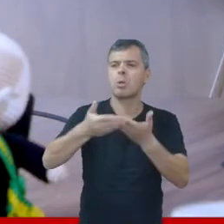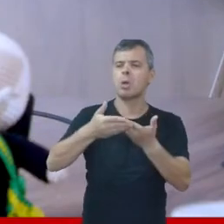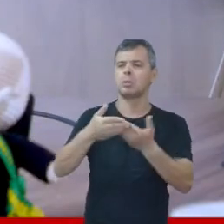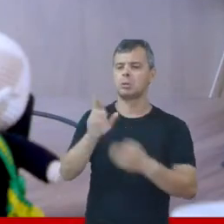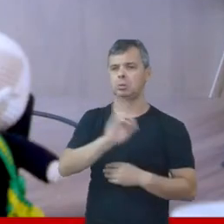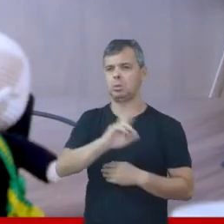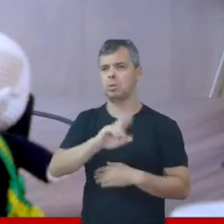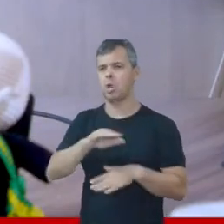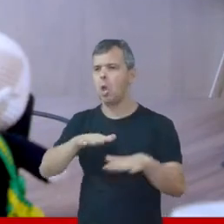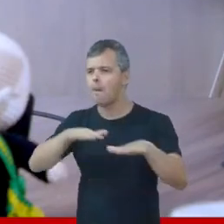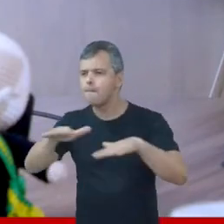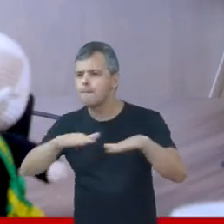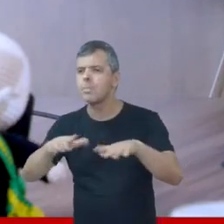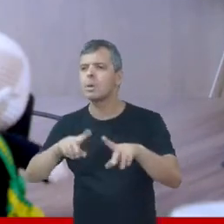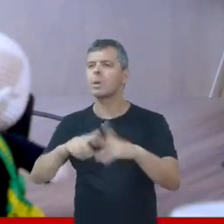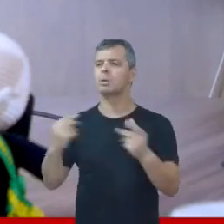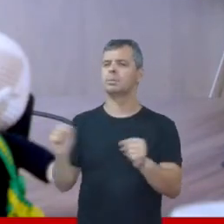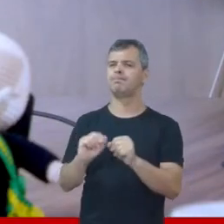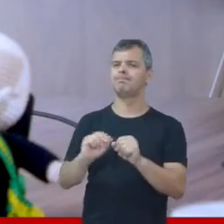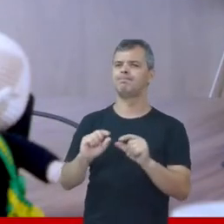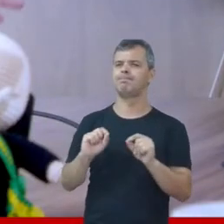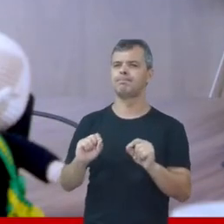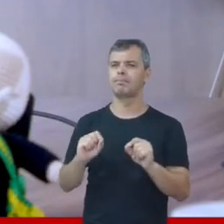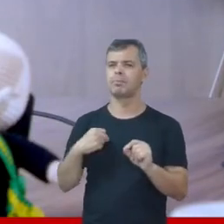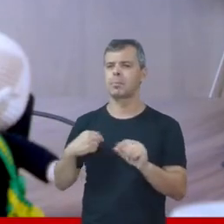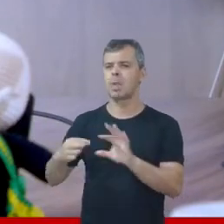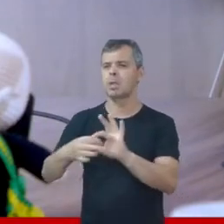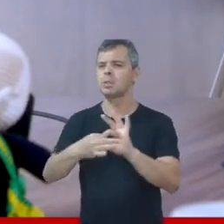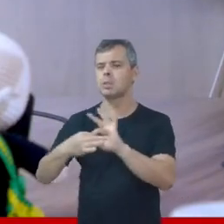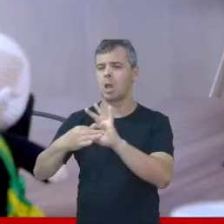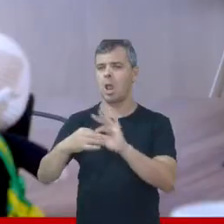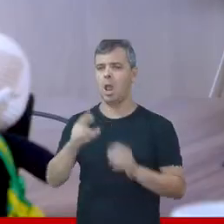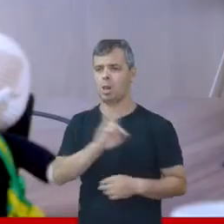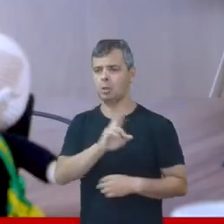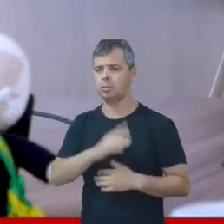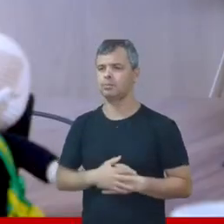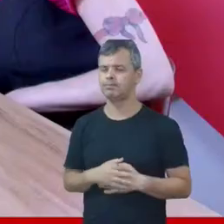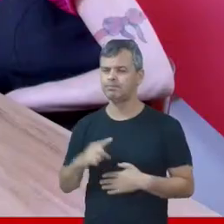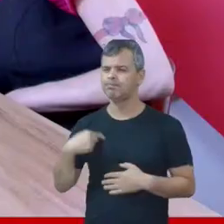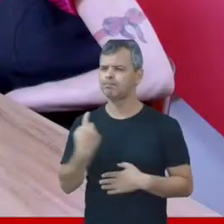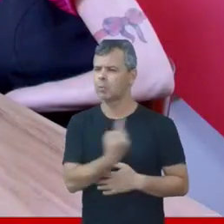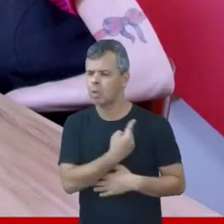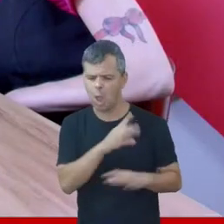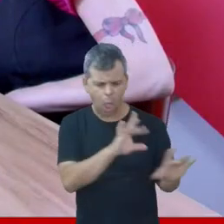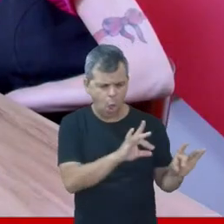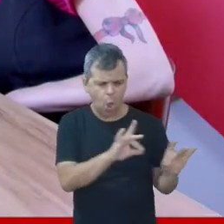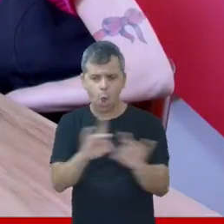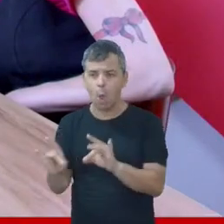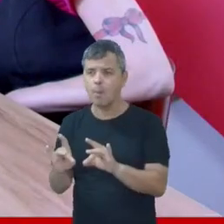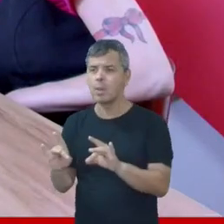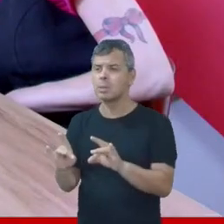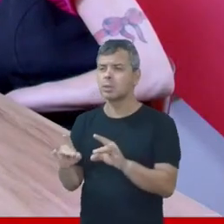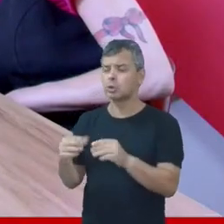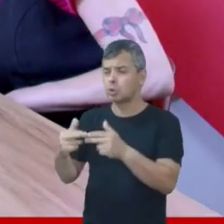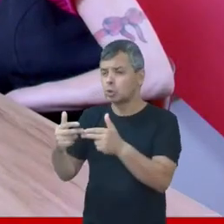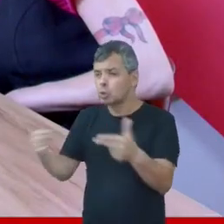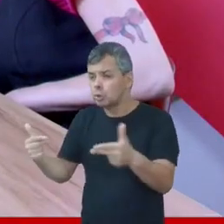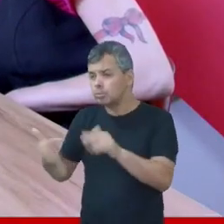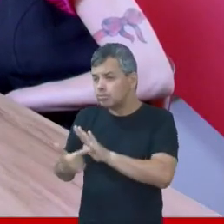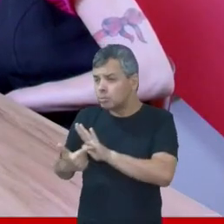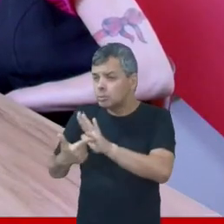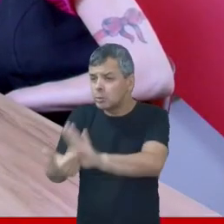dos movimentos, das ações de interreligiosidade. E a gente vê muitas vezes essas ações